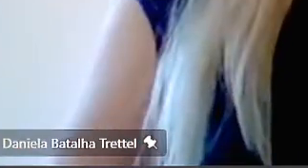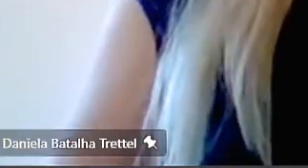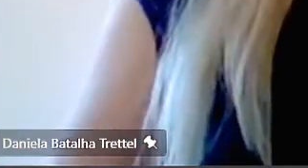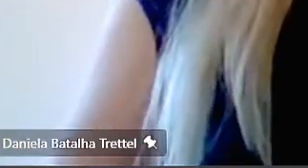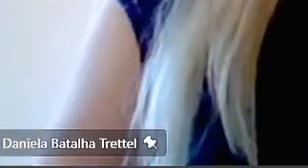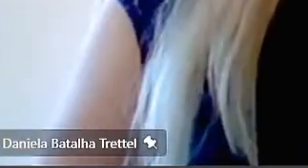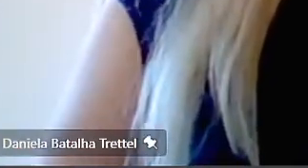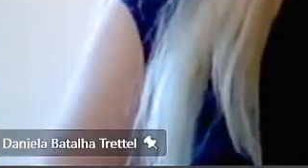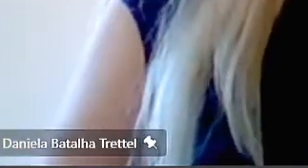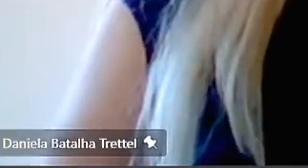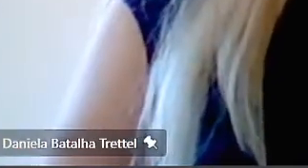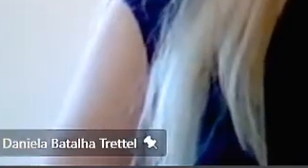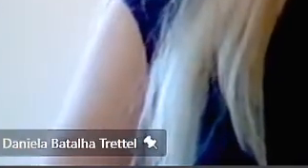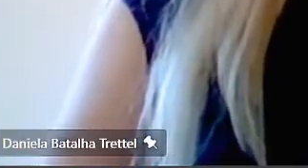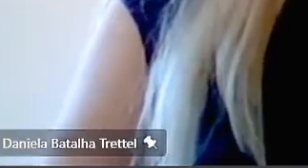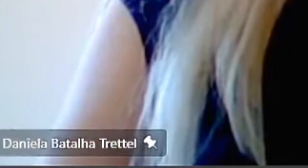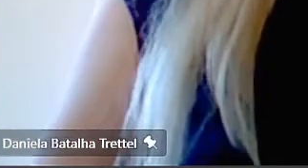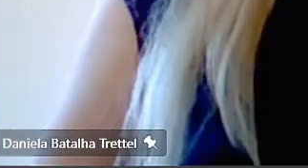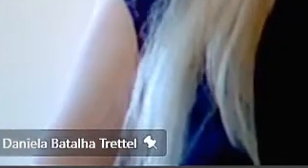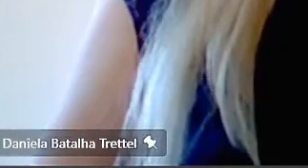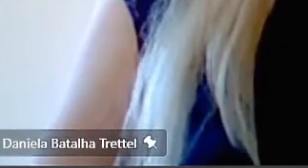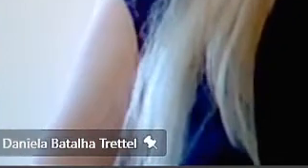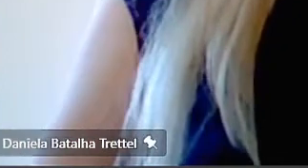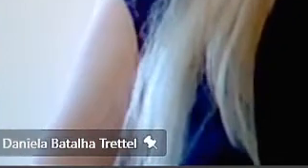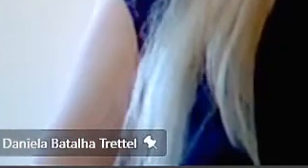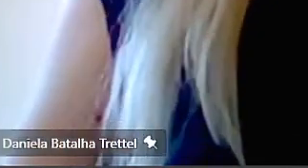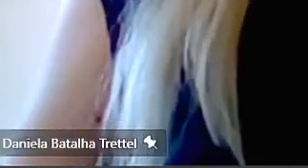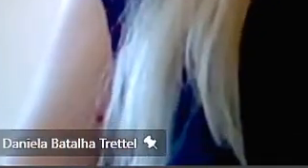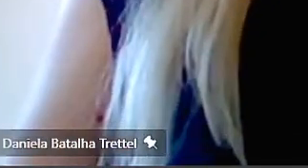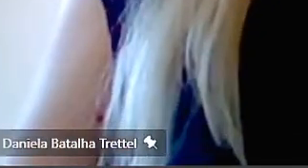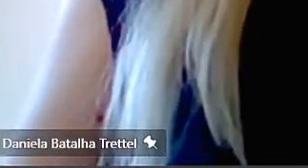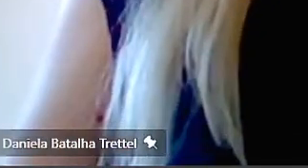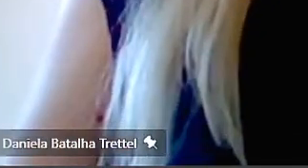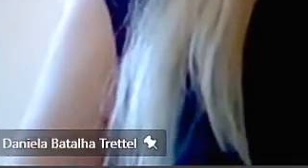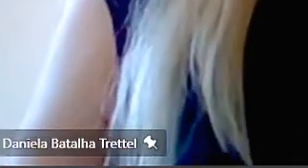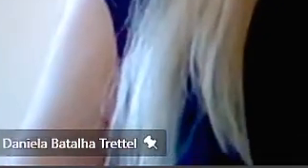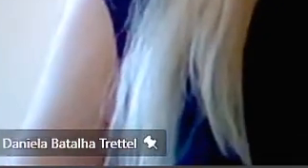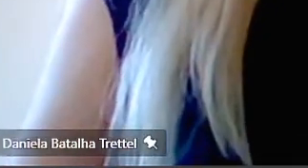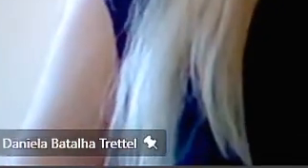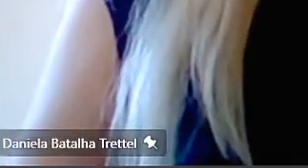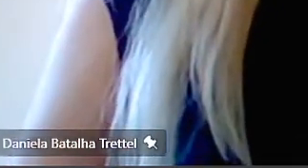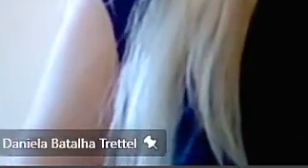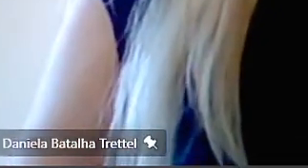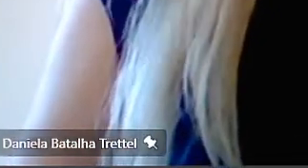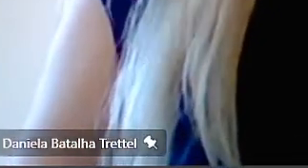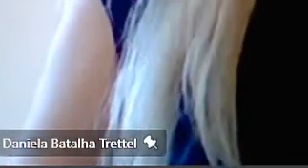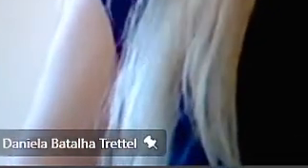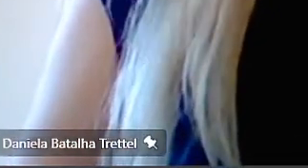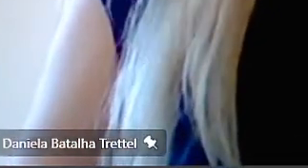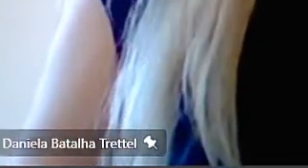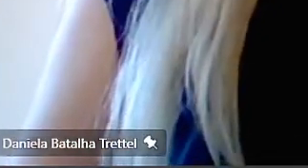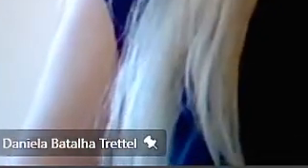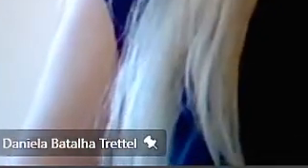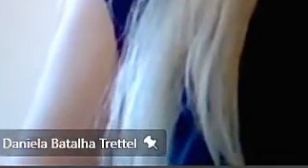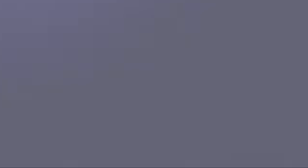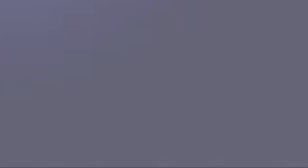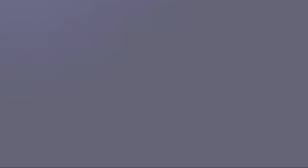a medicamentos e a procedimentos. Eu vou aqui abrir, então, compartilhar a minha fala.